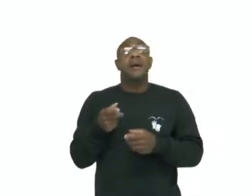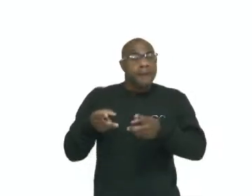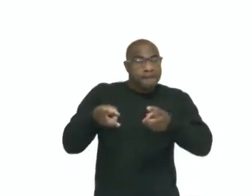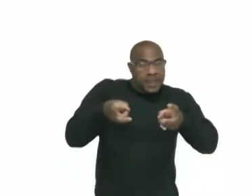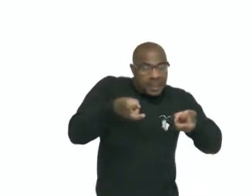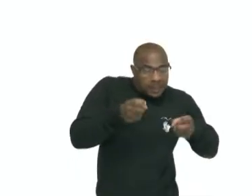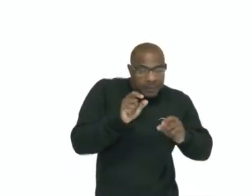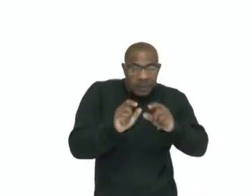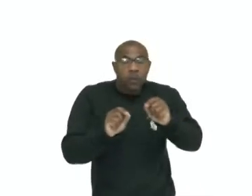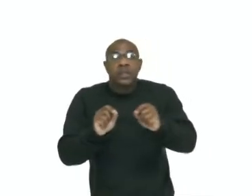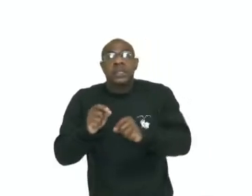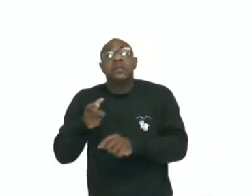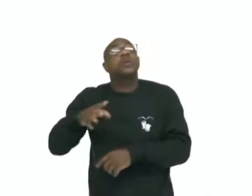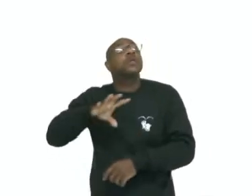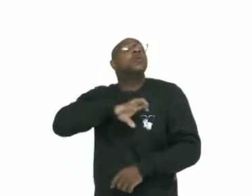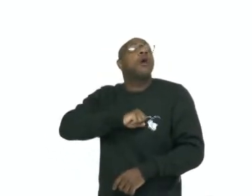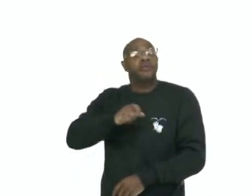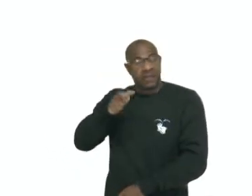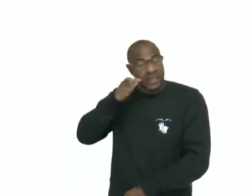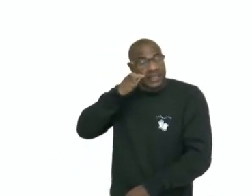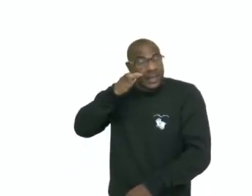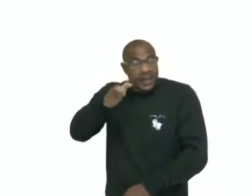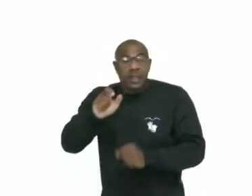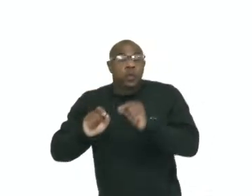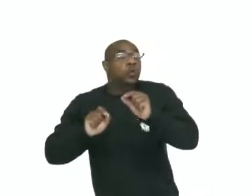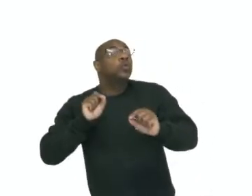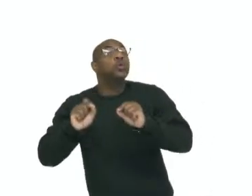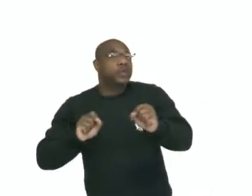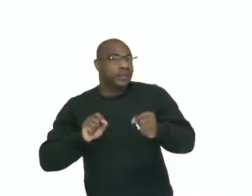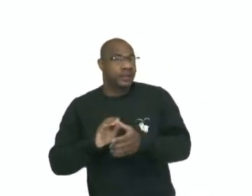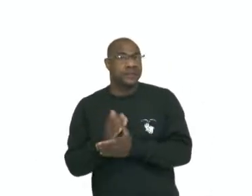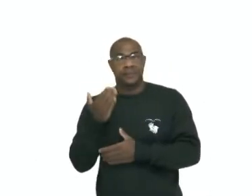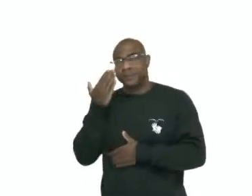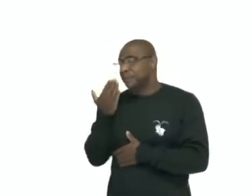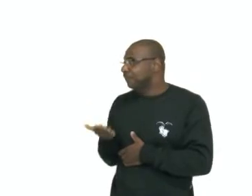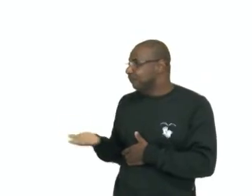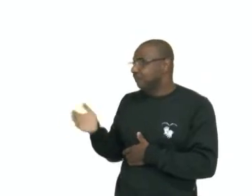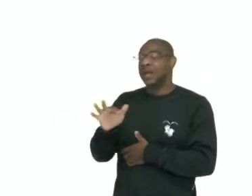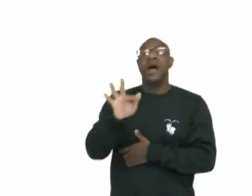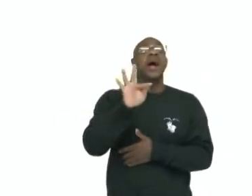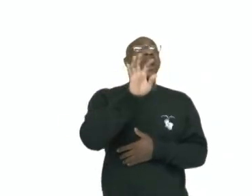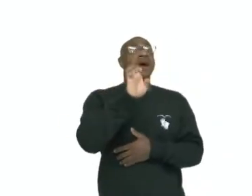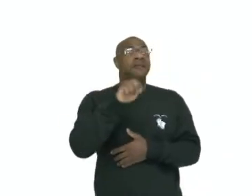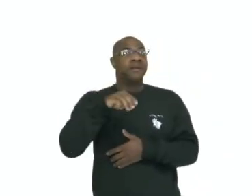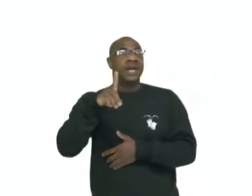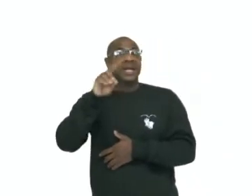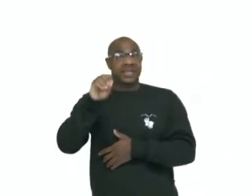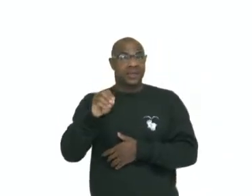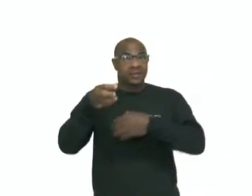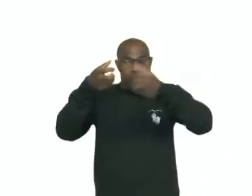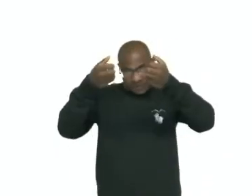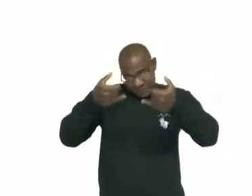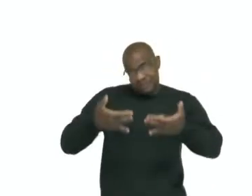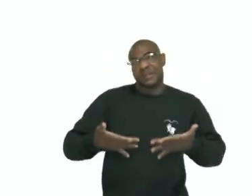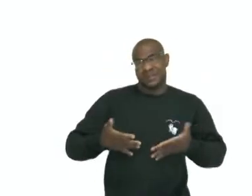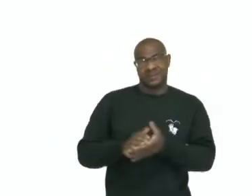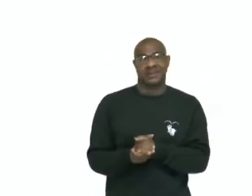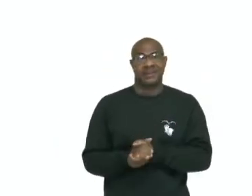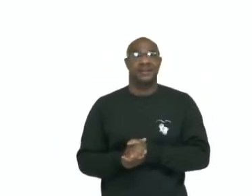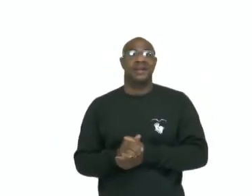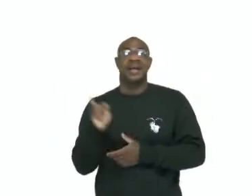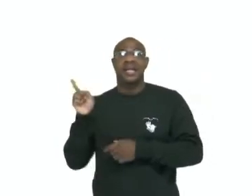formatada, colocada aí no layout da revista, do jornal, seguindo o padrão desse suporte que você